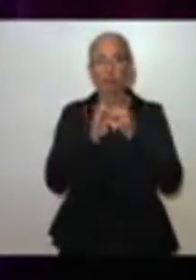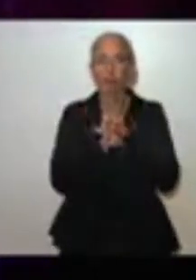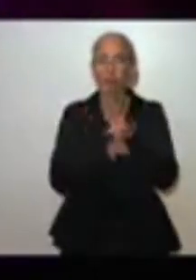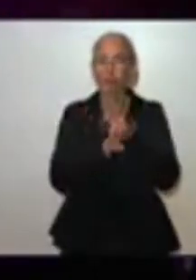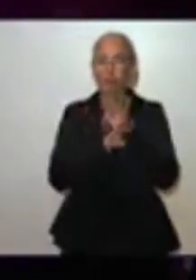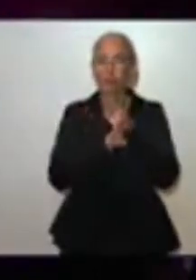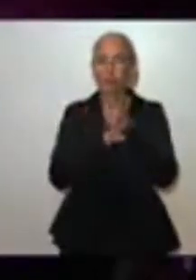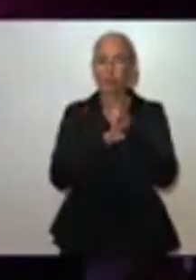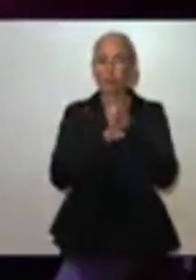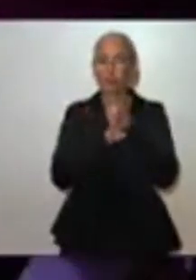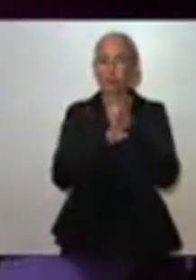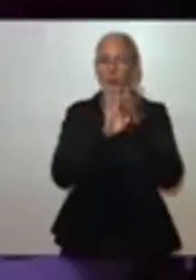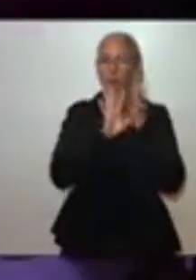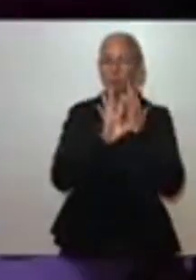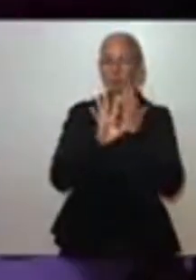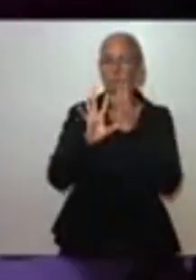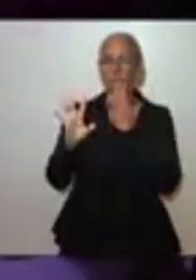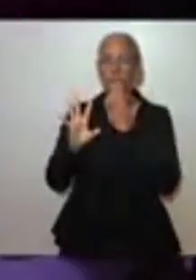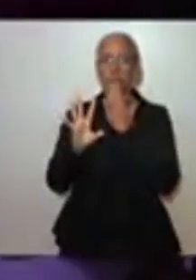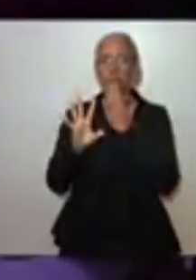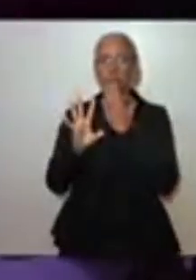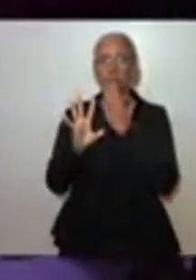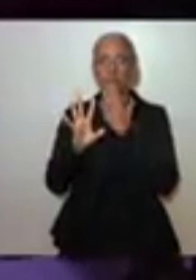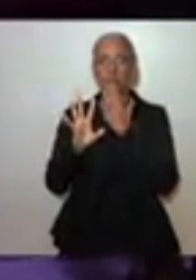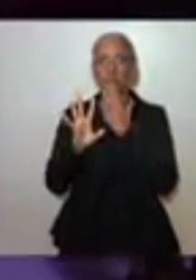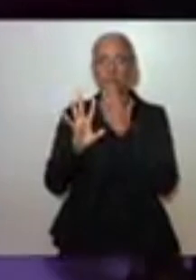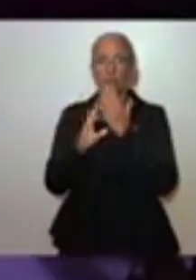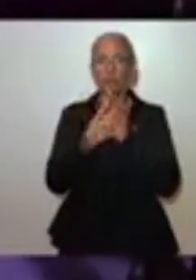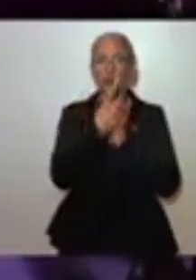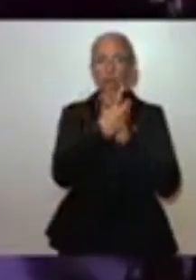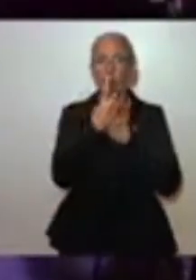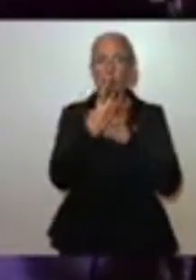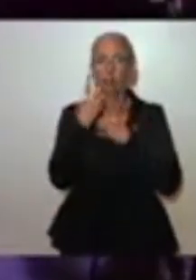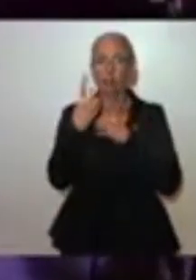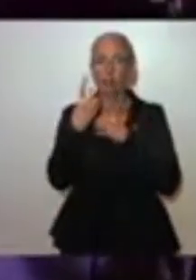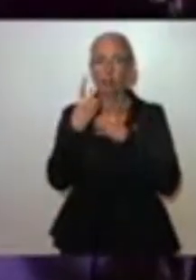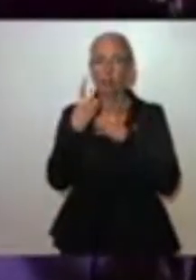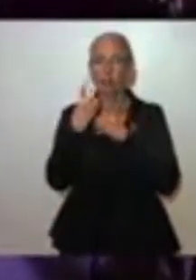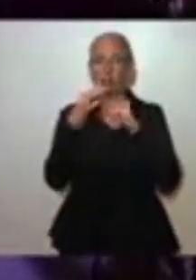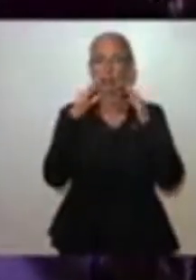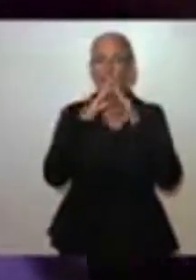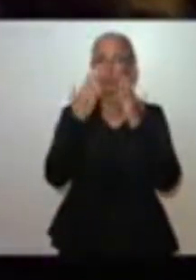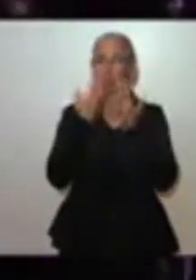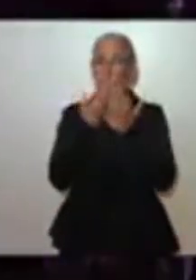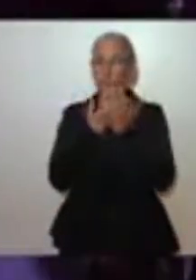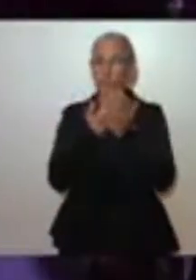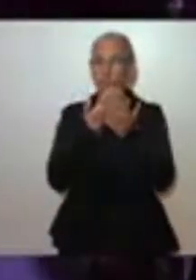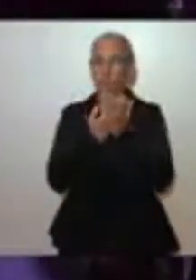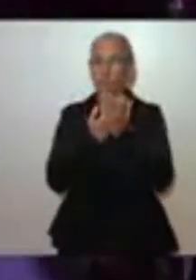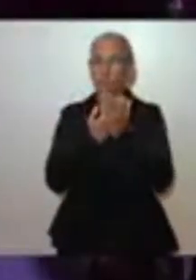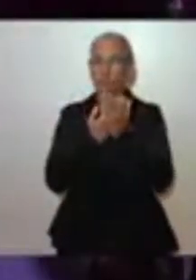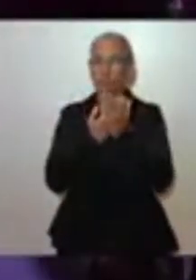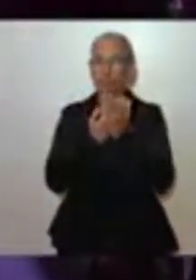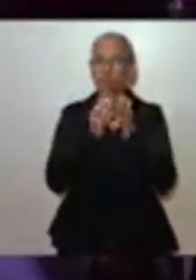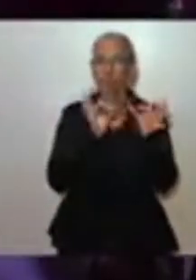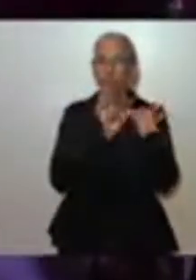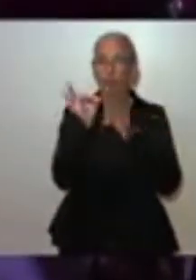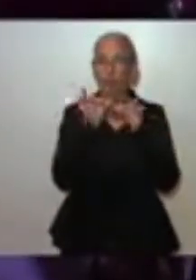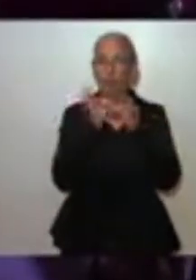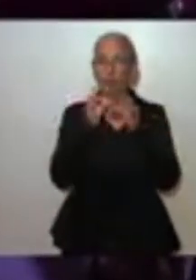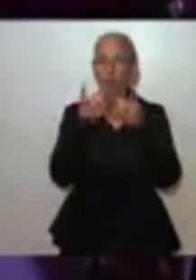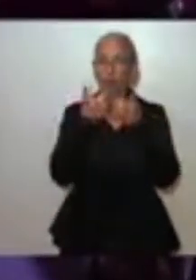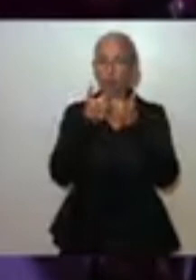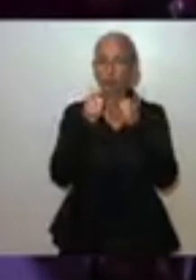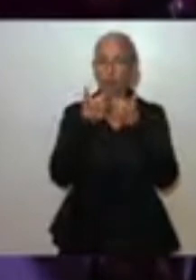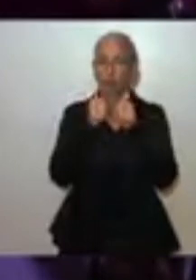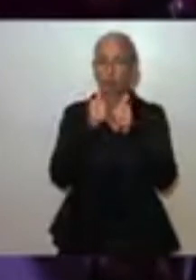orientados a Saírem de acordo com cada turma para então organizadamente